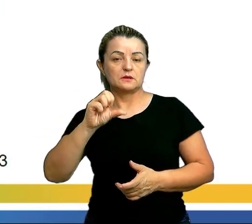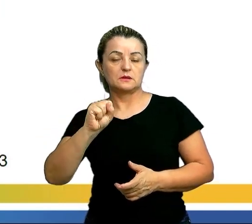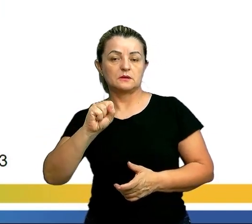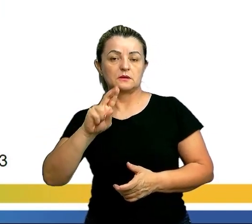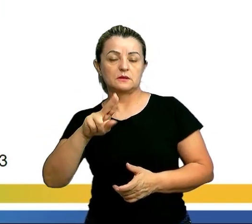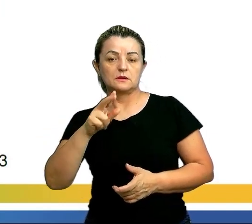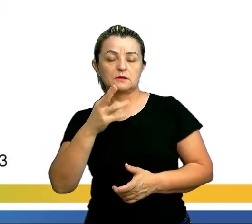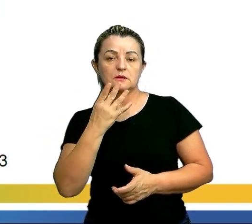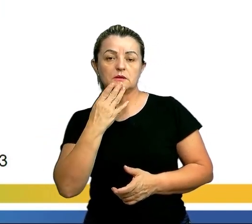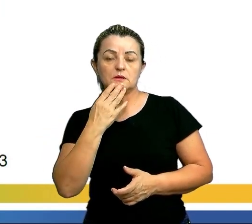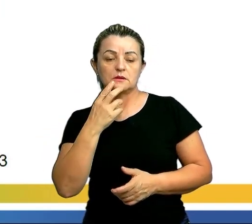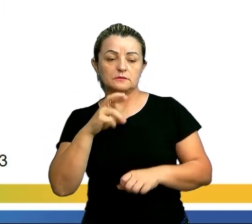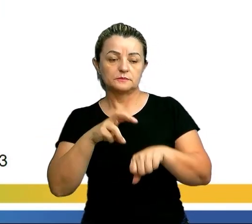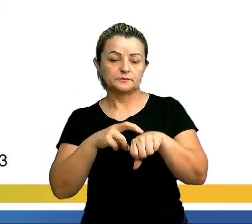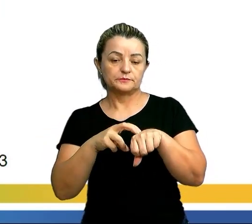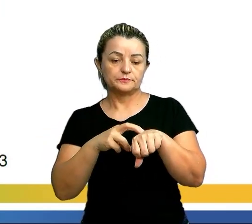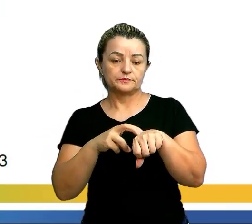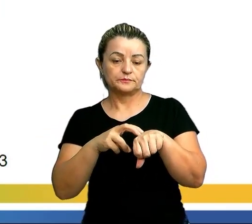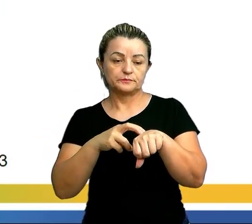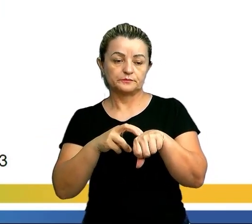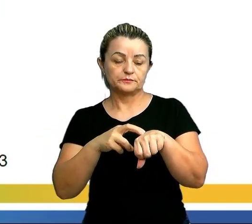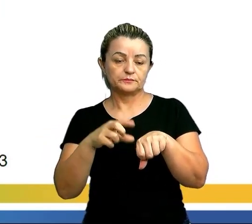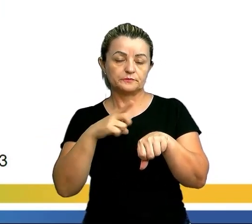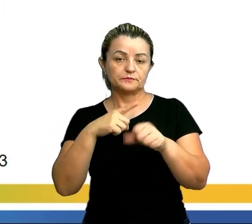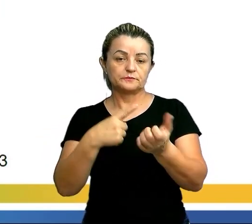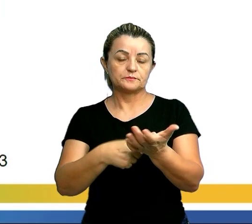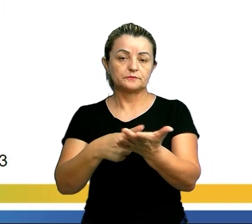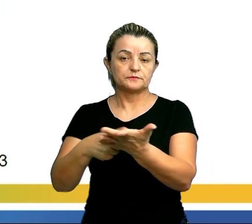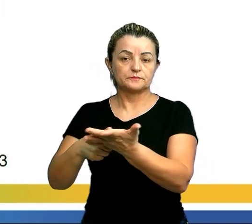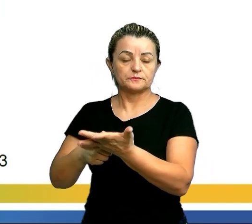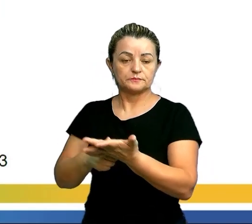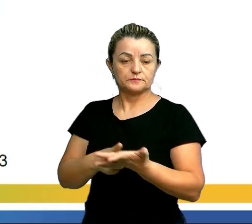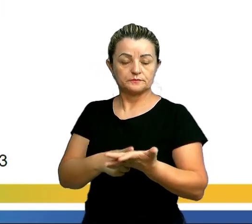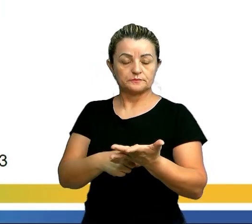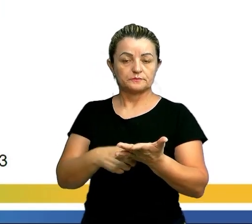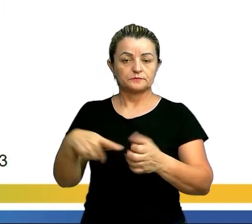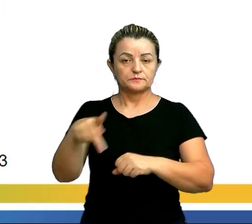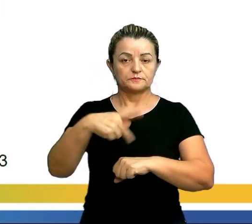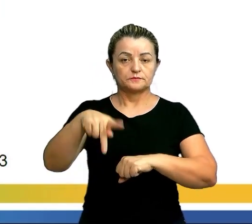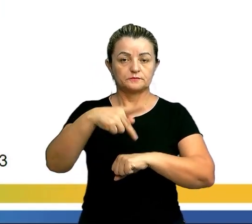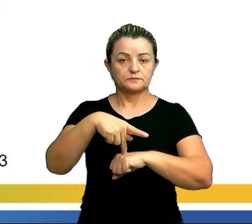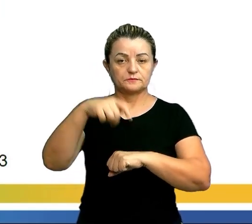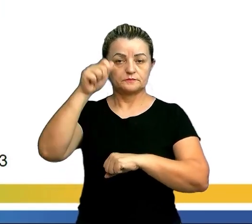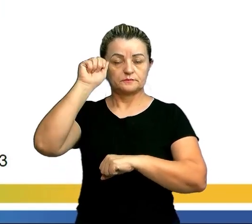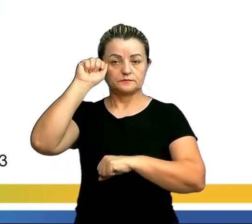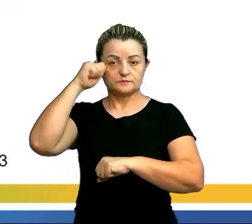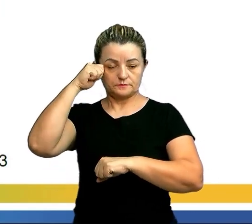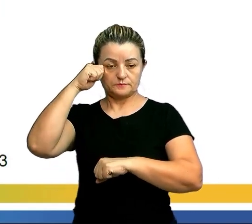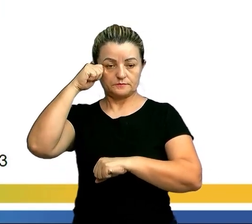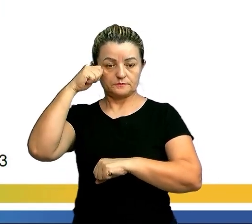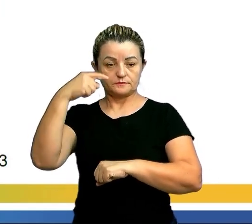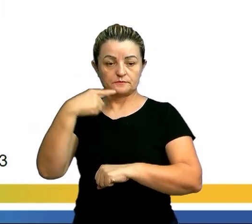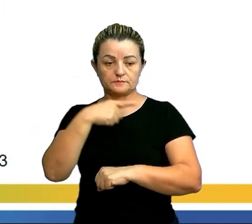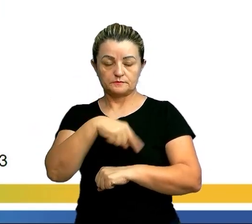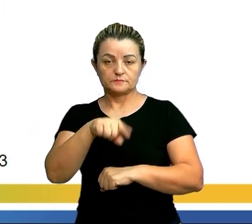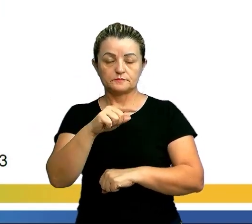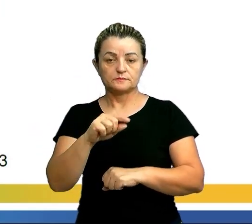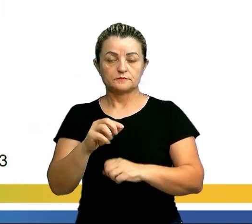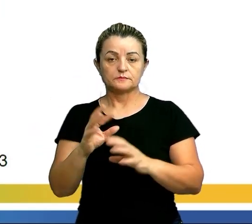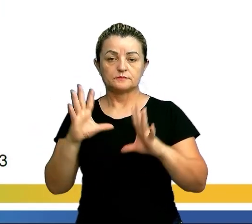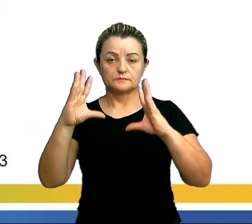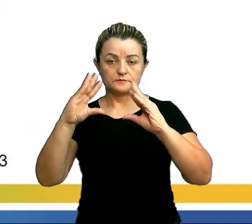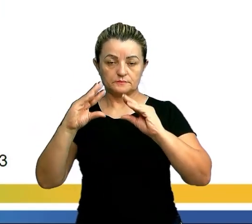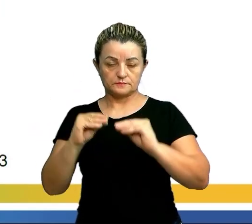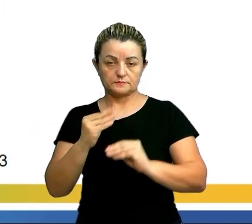Temos ali os acordos entre os países da África, ali nessa cor mais escura. Enfim, nós temos